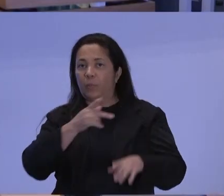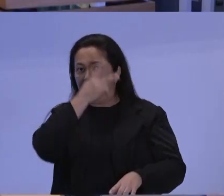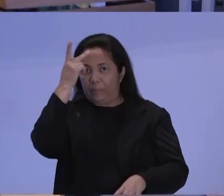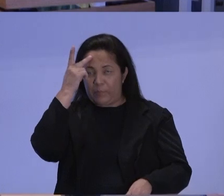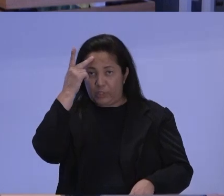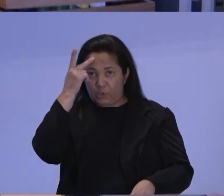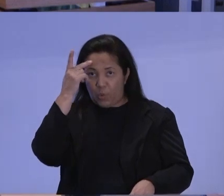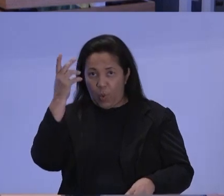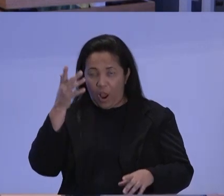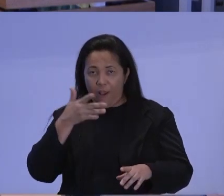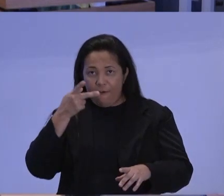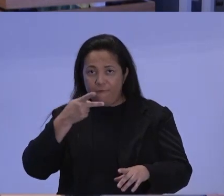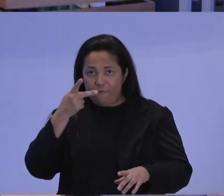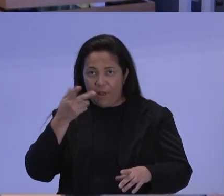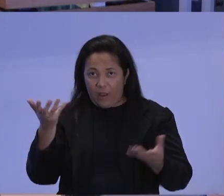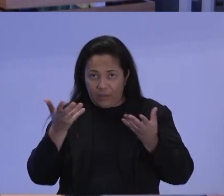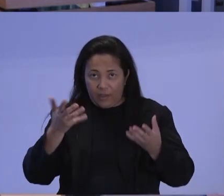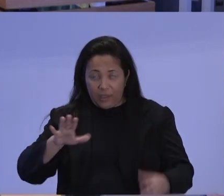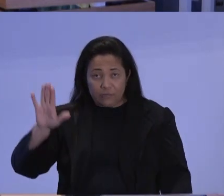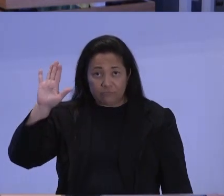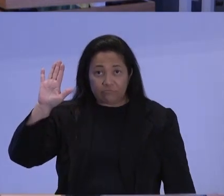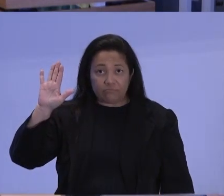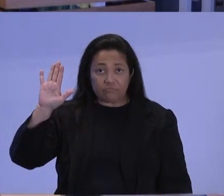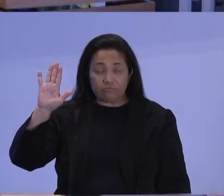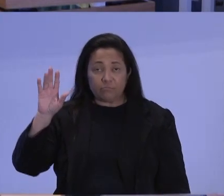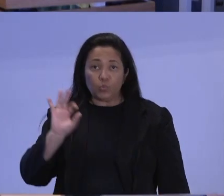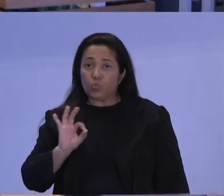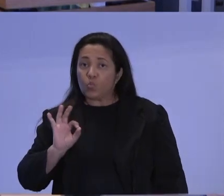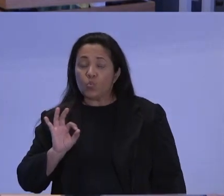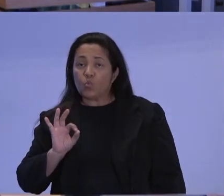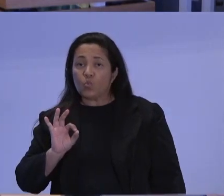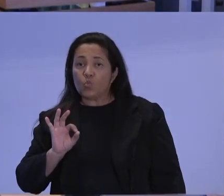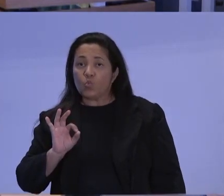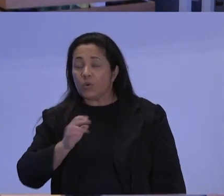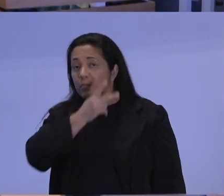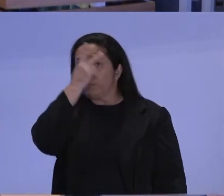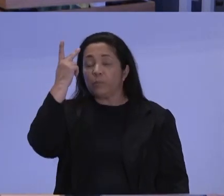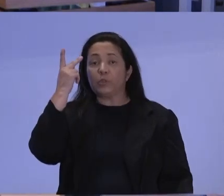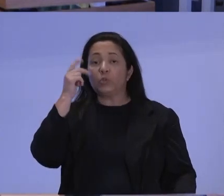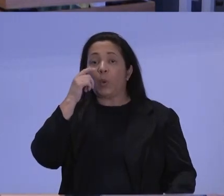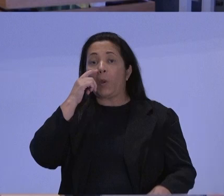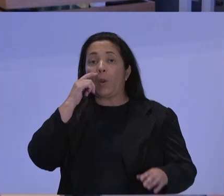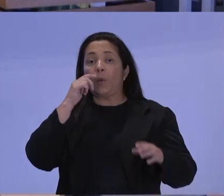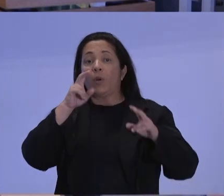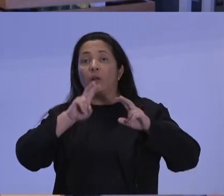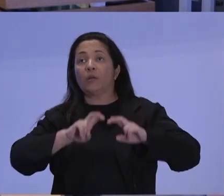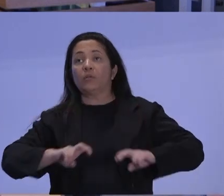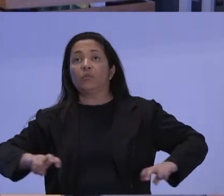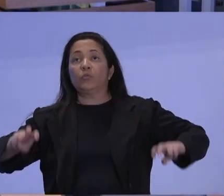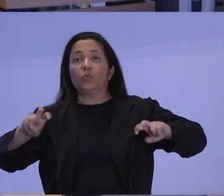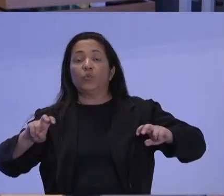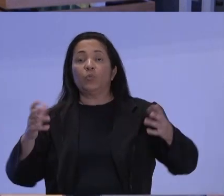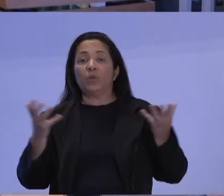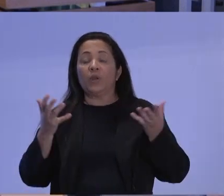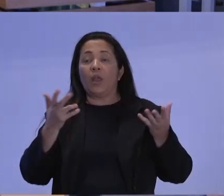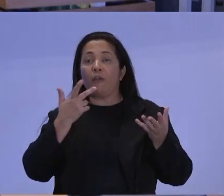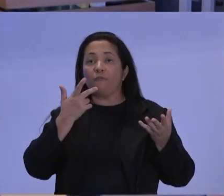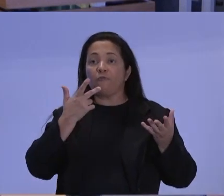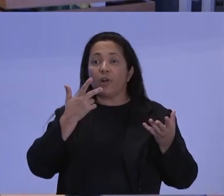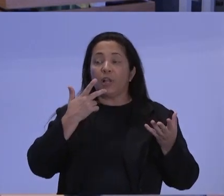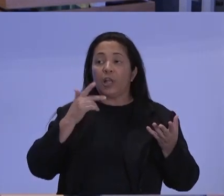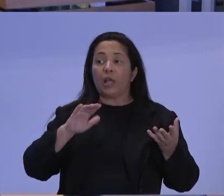mais alguém aqui, aí eu volto para vocês falarem também. Mais alguém aqui do grupo quer falar? Não? Vocês estão com uma cara ali